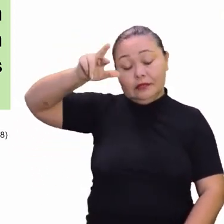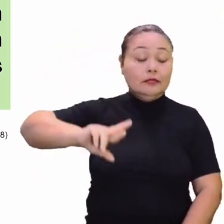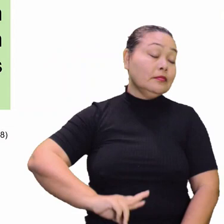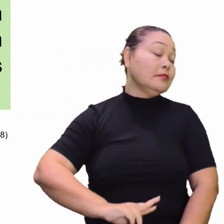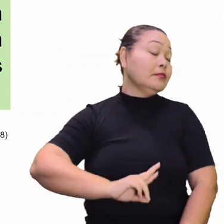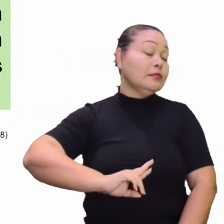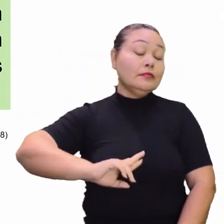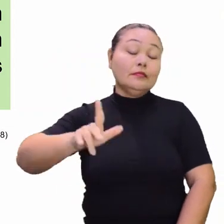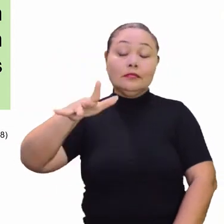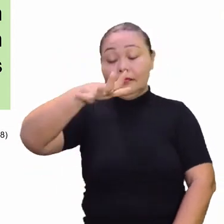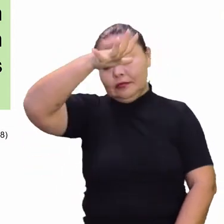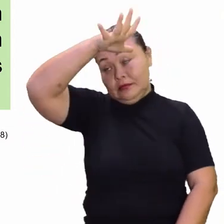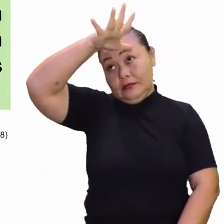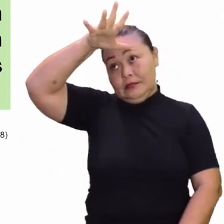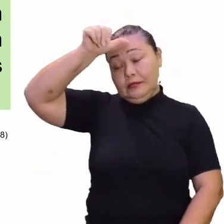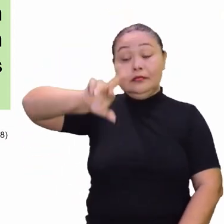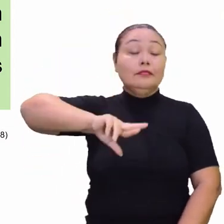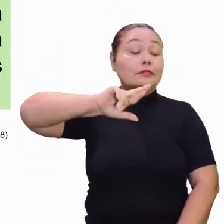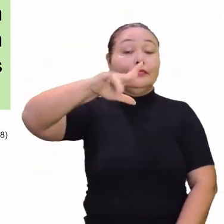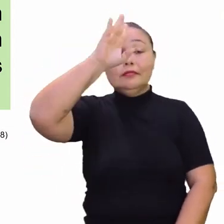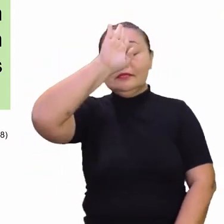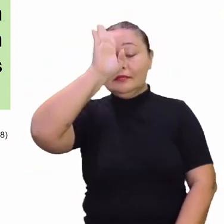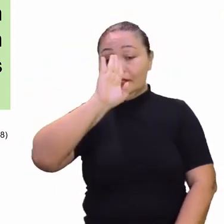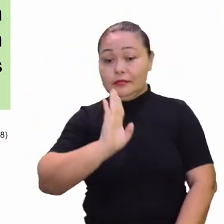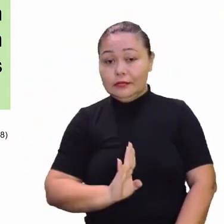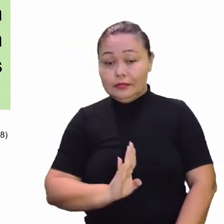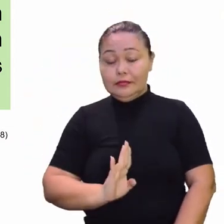era Brasil, ok?